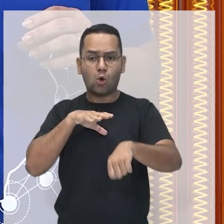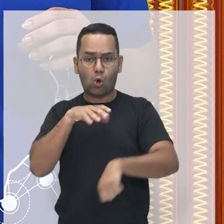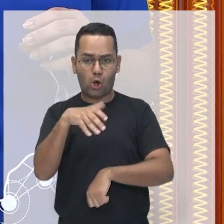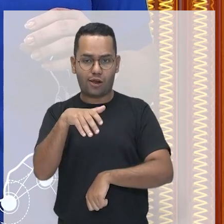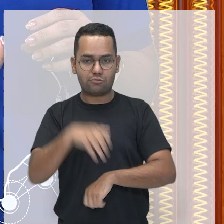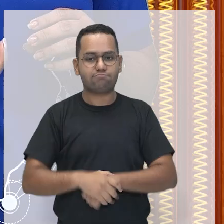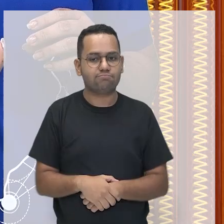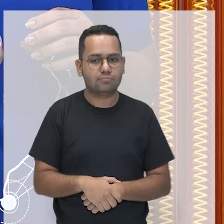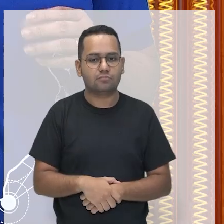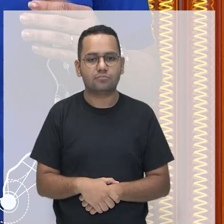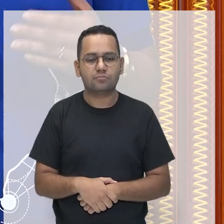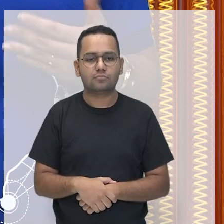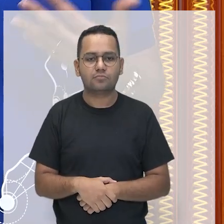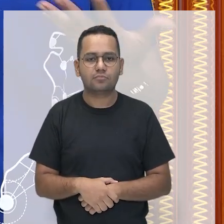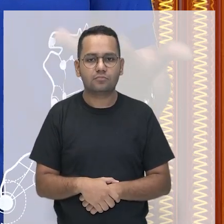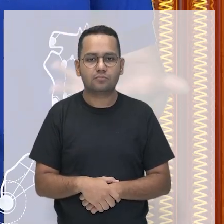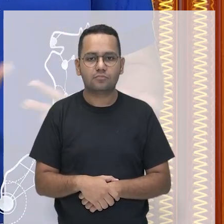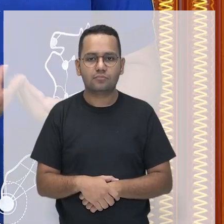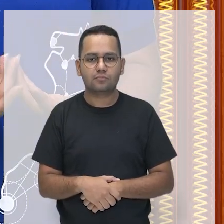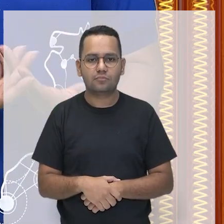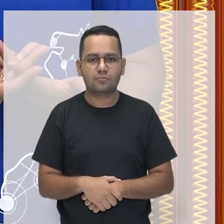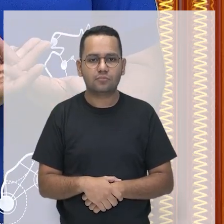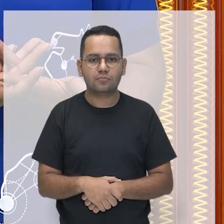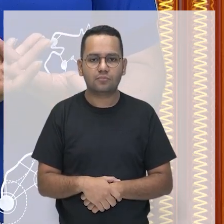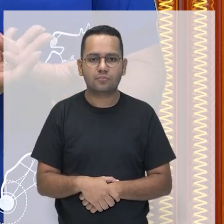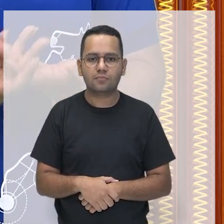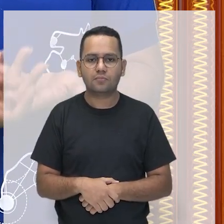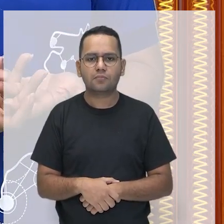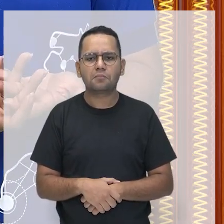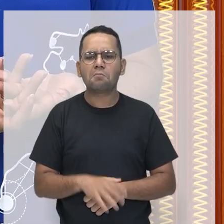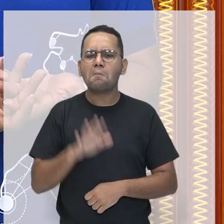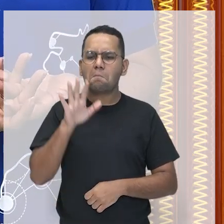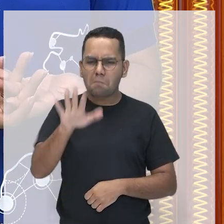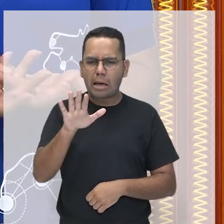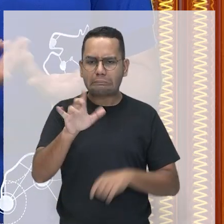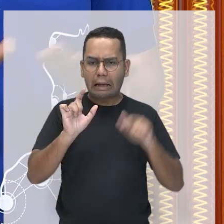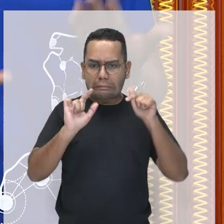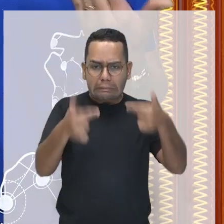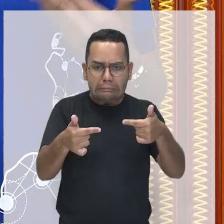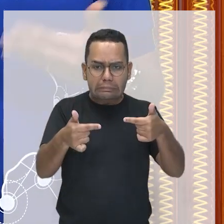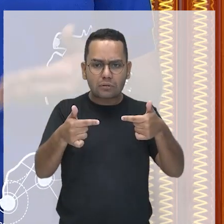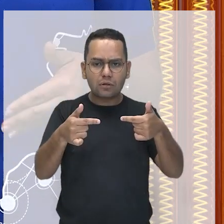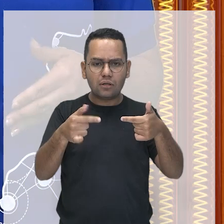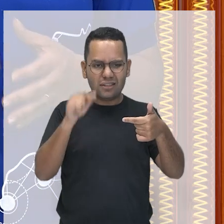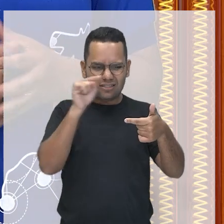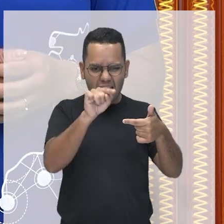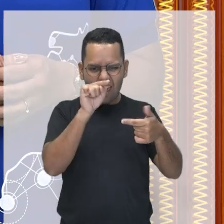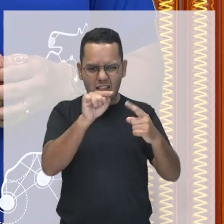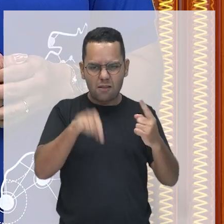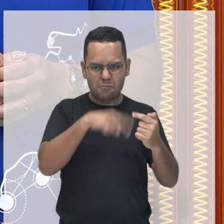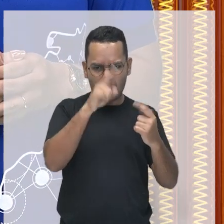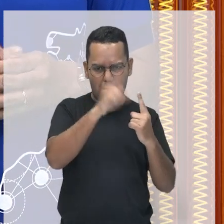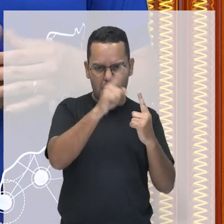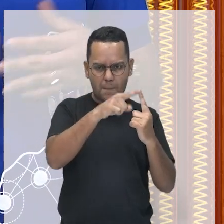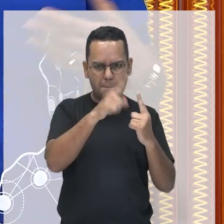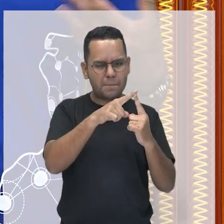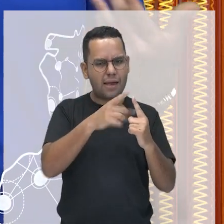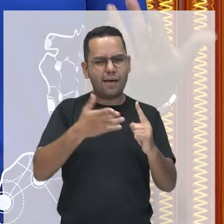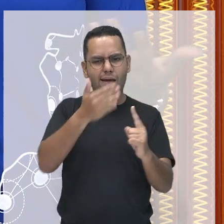ele está inserido em um contexto anterior à proclamação da República, ainda no Brasil